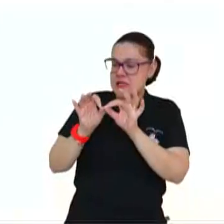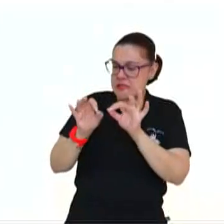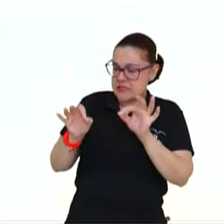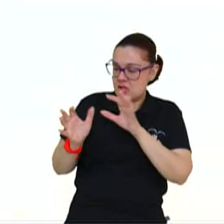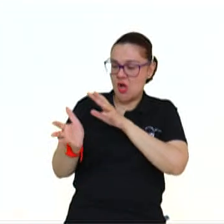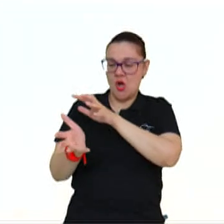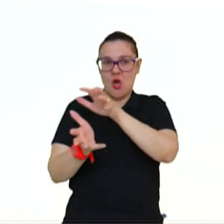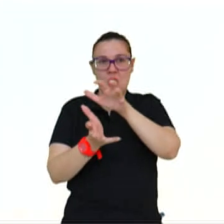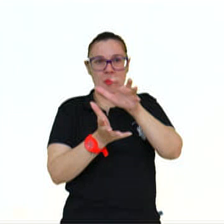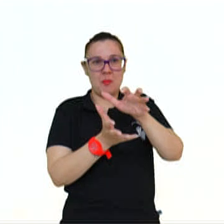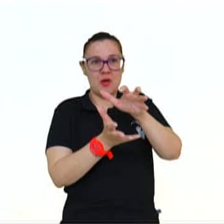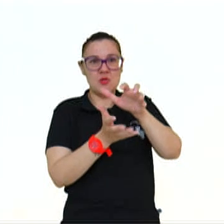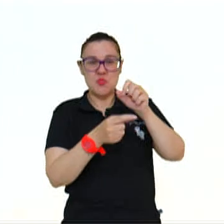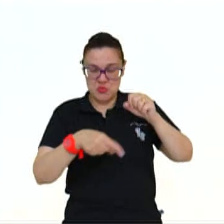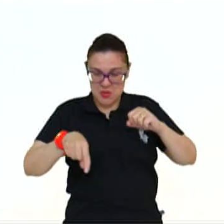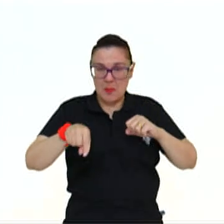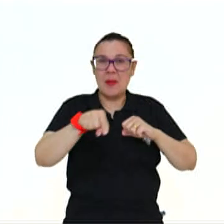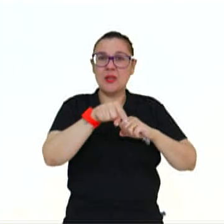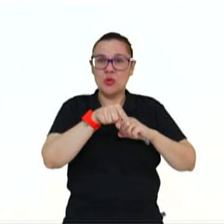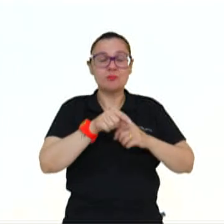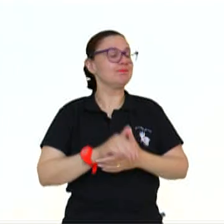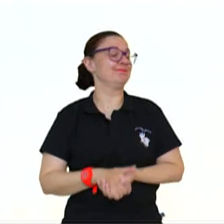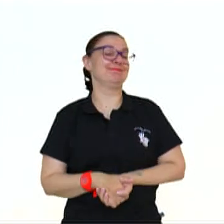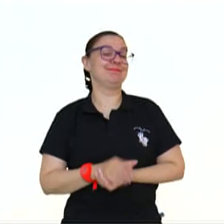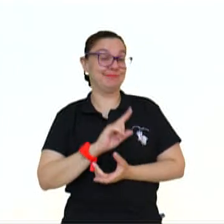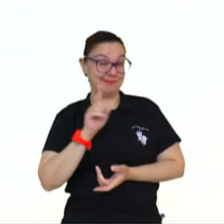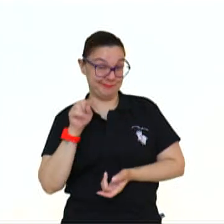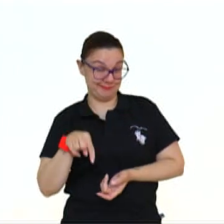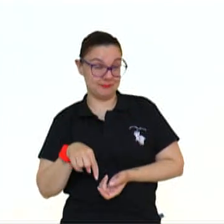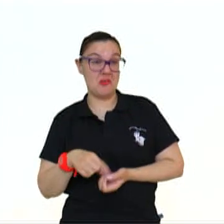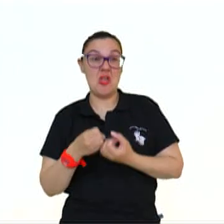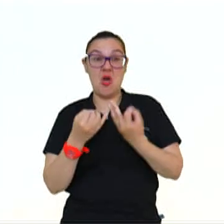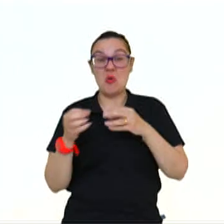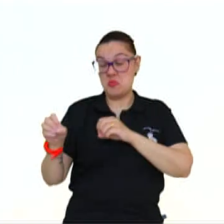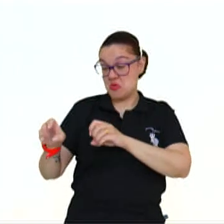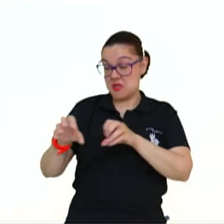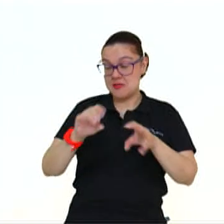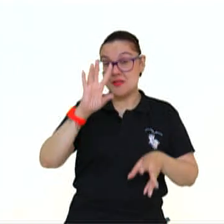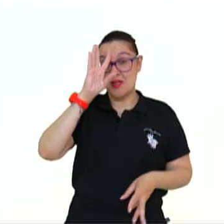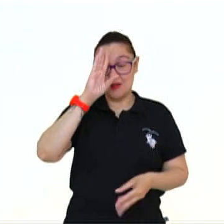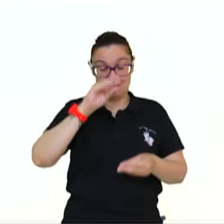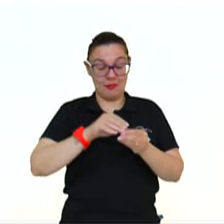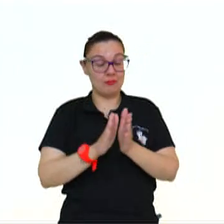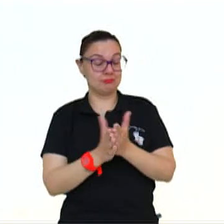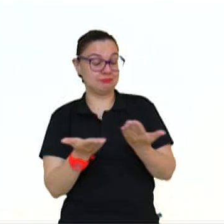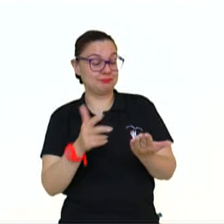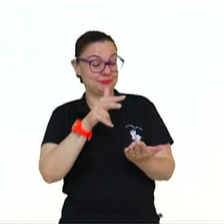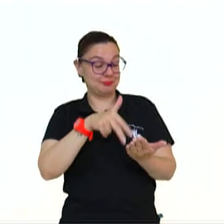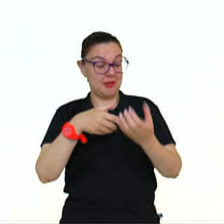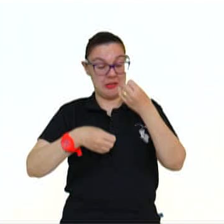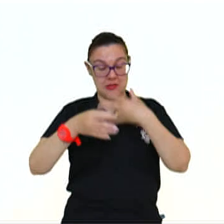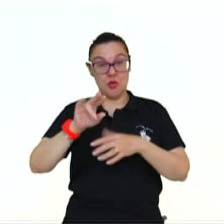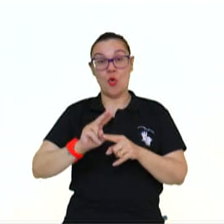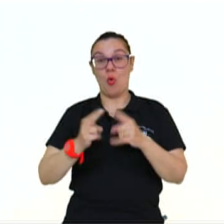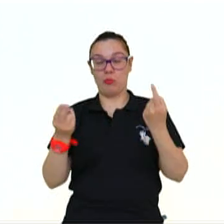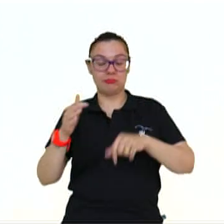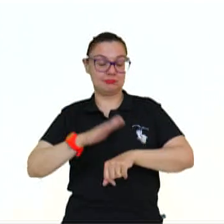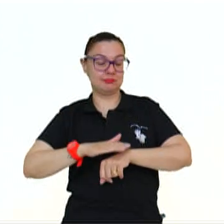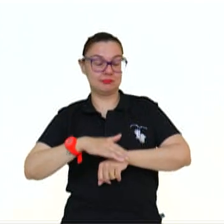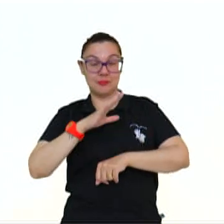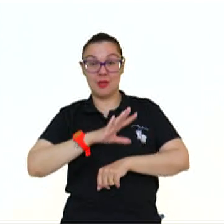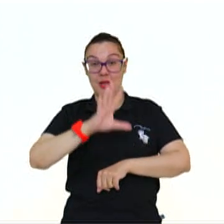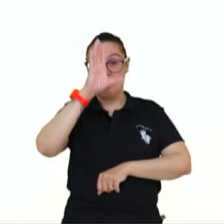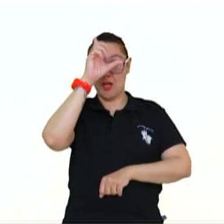para todos, não é? Ele faz uma pergunta. Talvez alguém dê aulas para entender manuais, ou o jeito seria aprender só aquilo de que